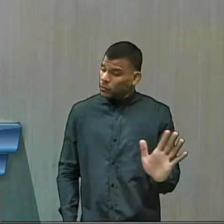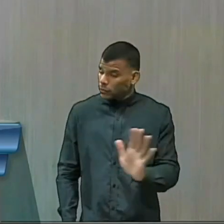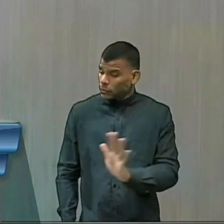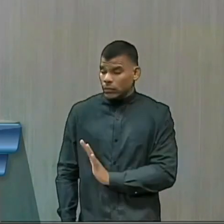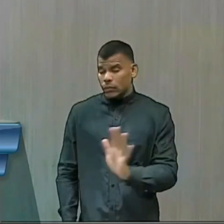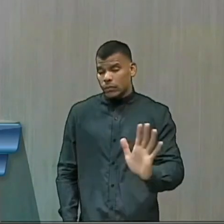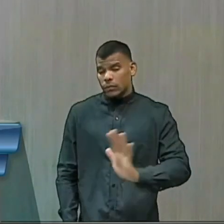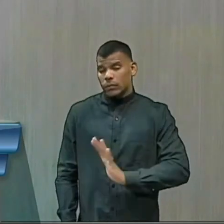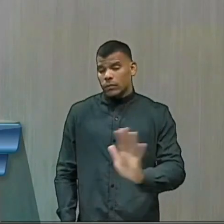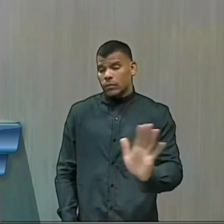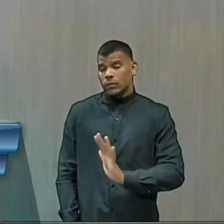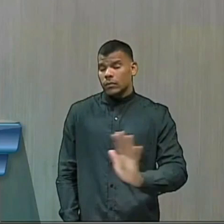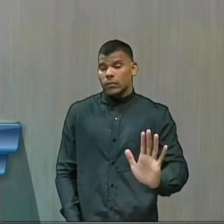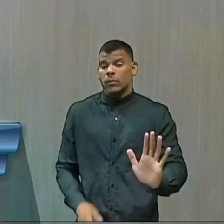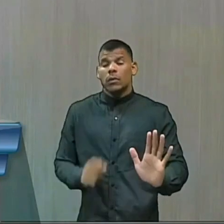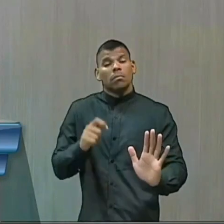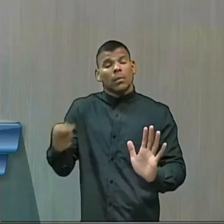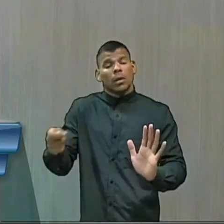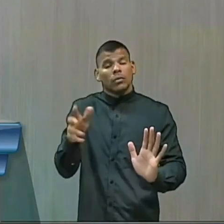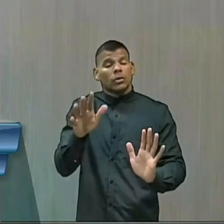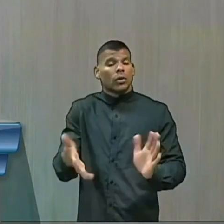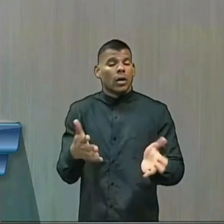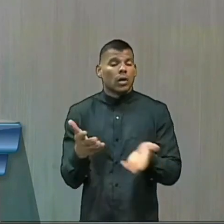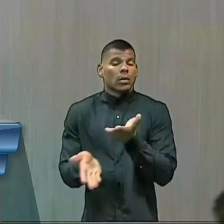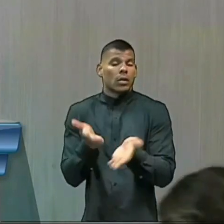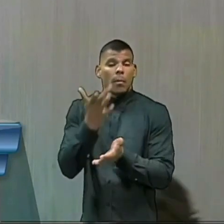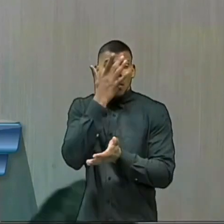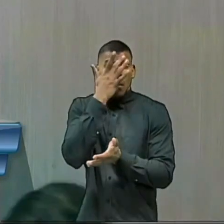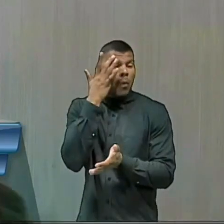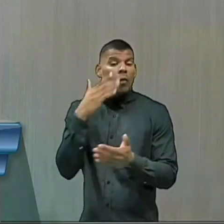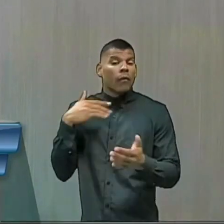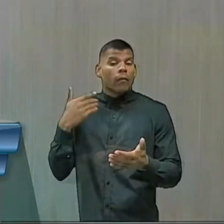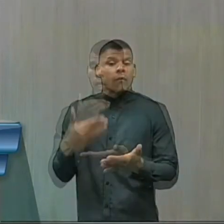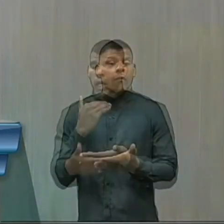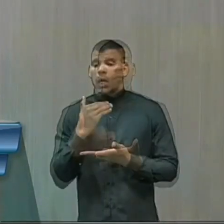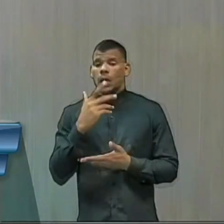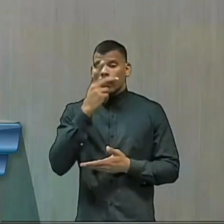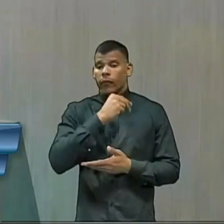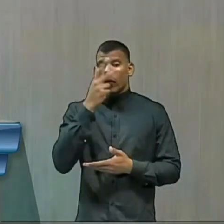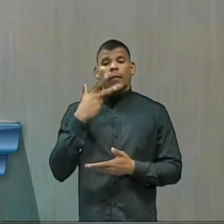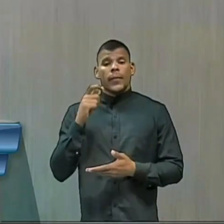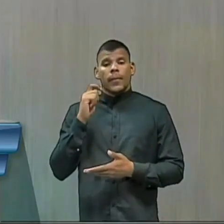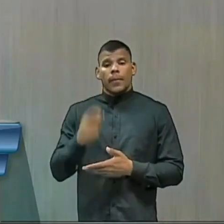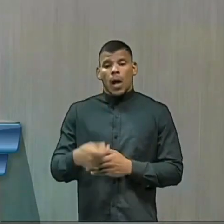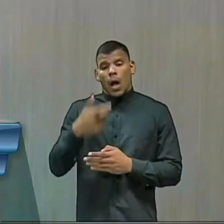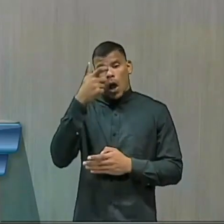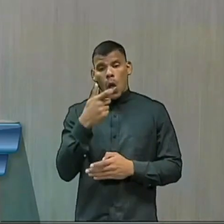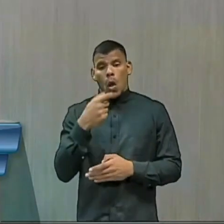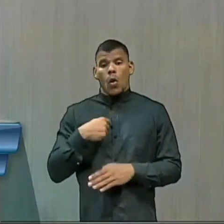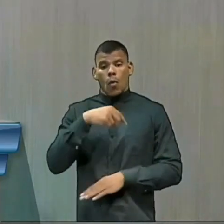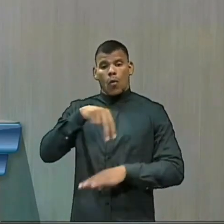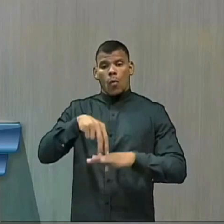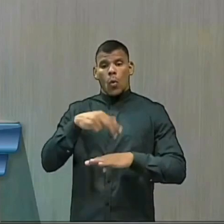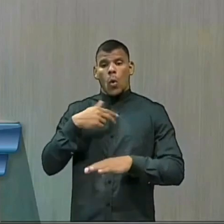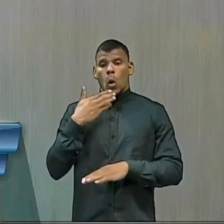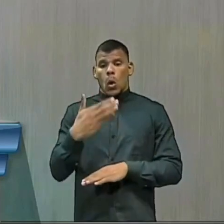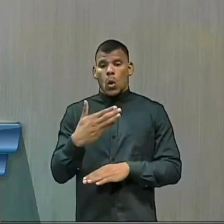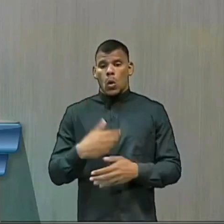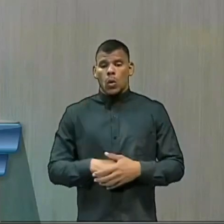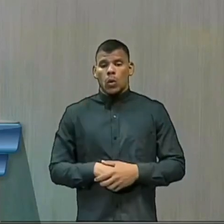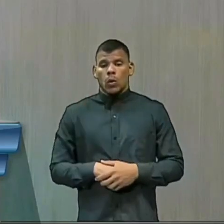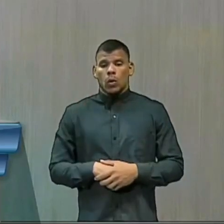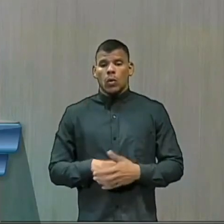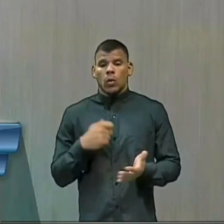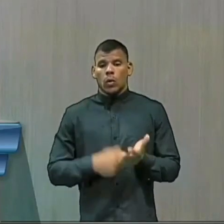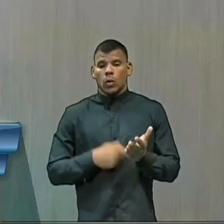bancando parte do tratamento que as pessoas vêm fazer em Fortaleza. Eu venho aqui a esta tribuna pedir e